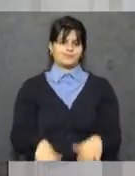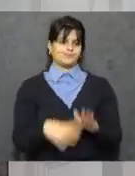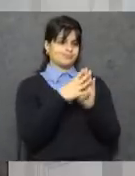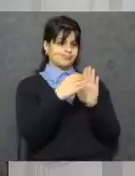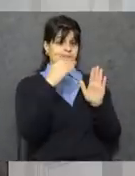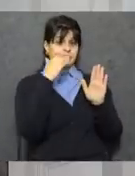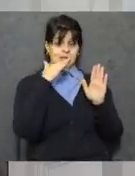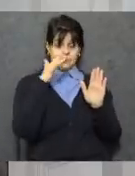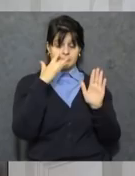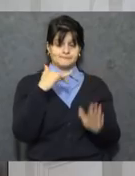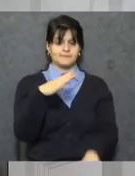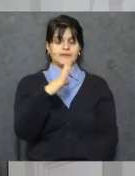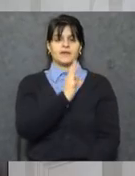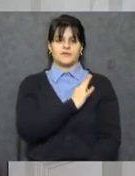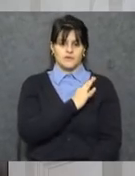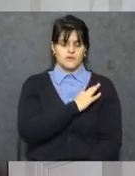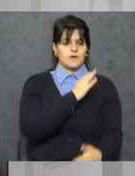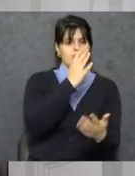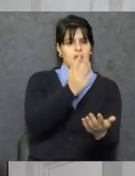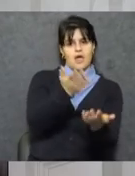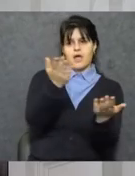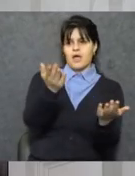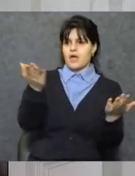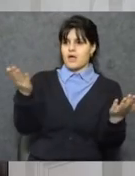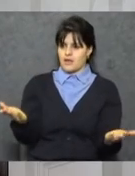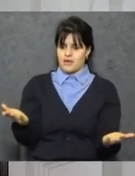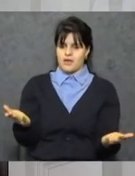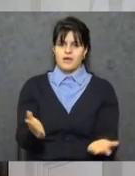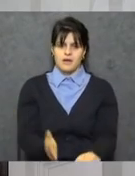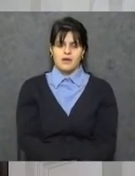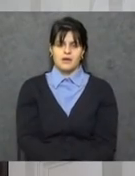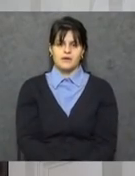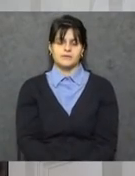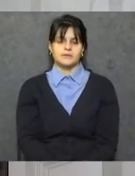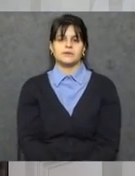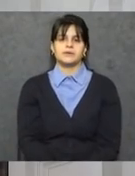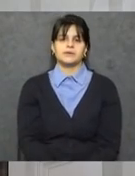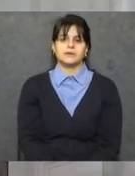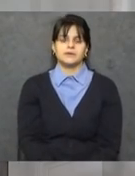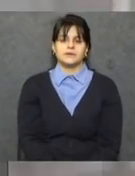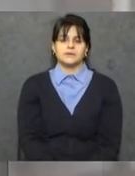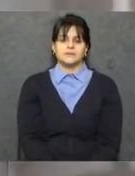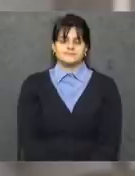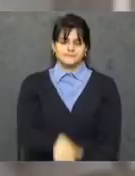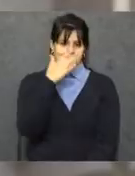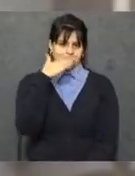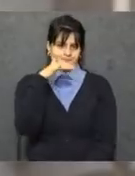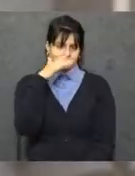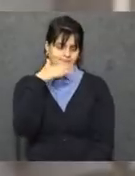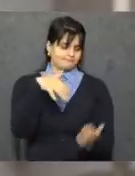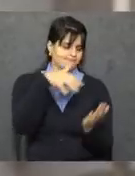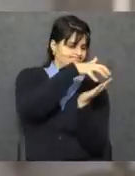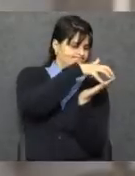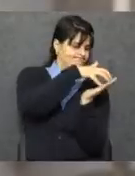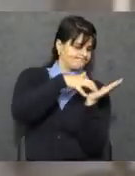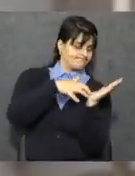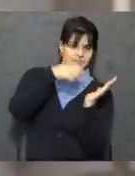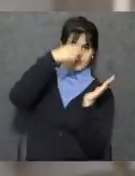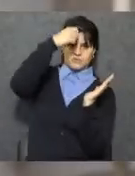Ele está no meio de nós. Evangelho de Nosso Senhor